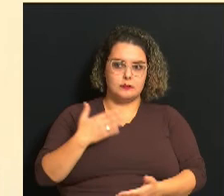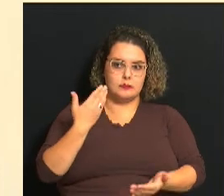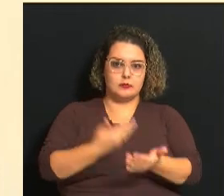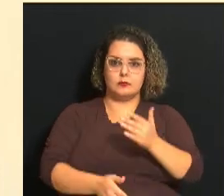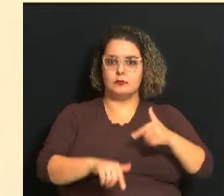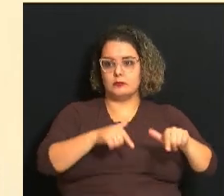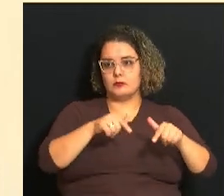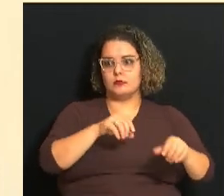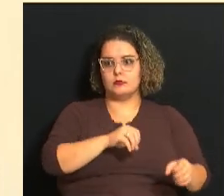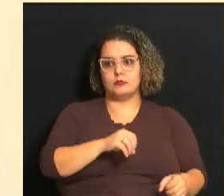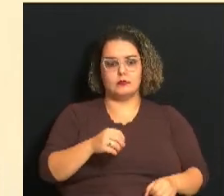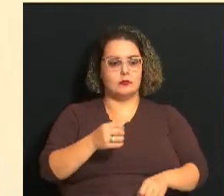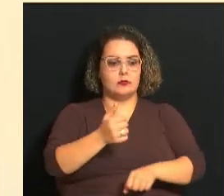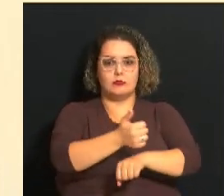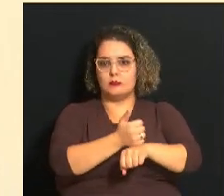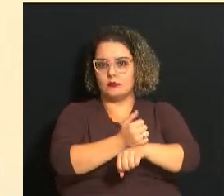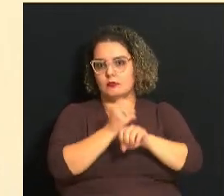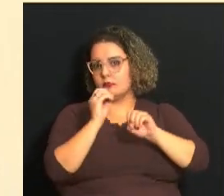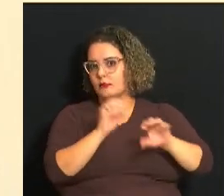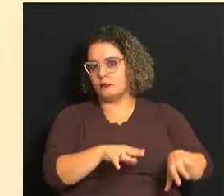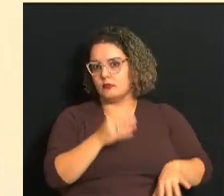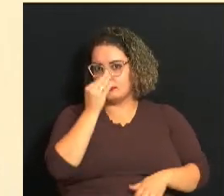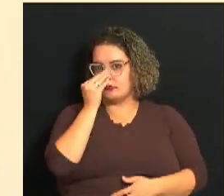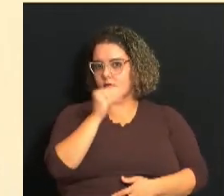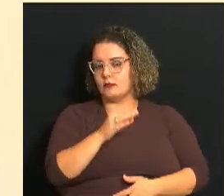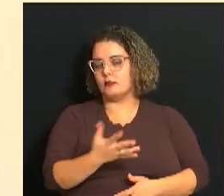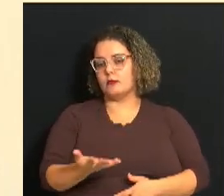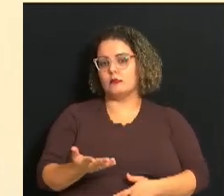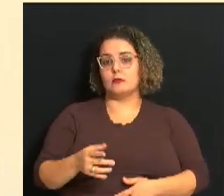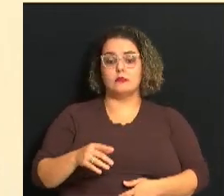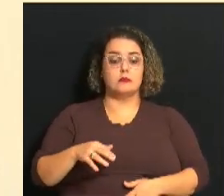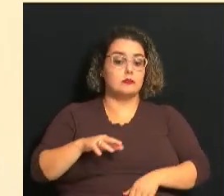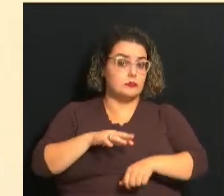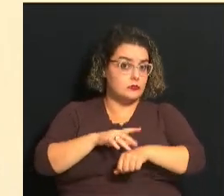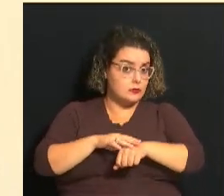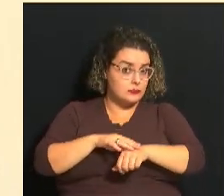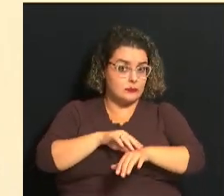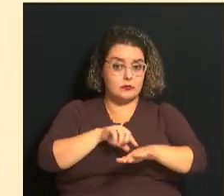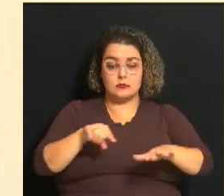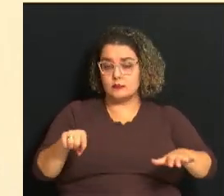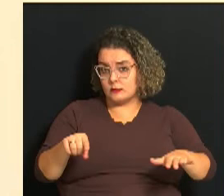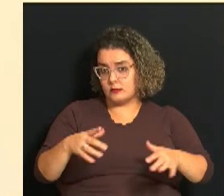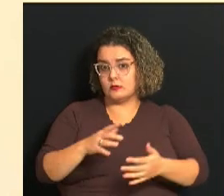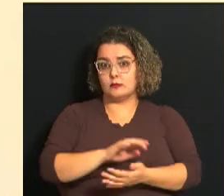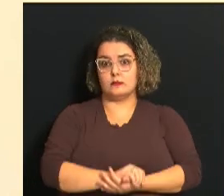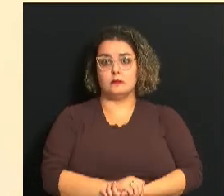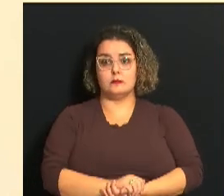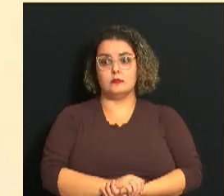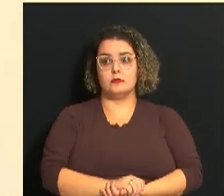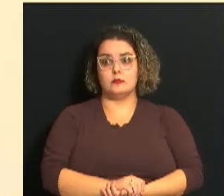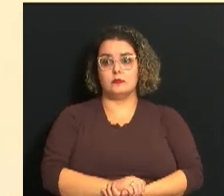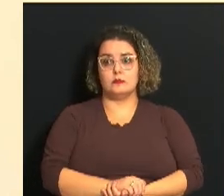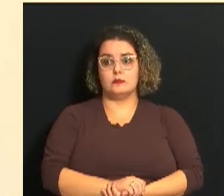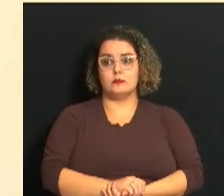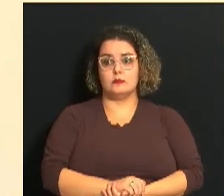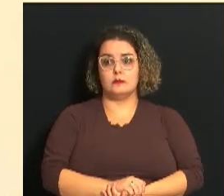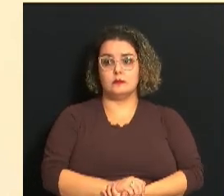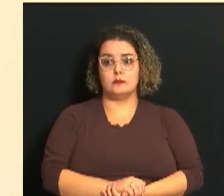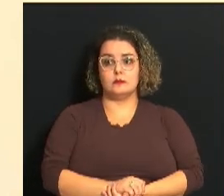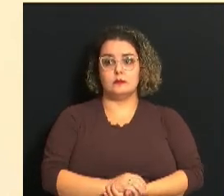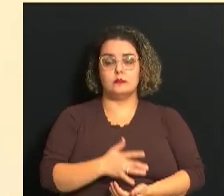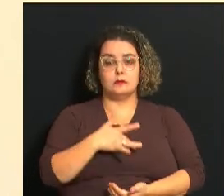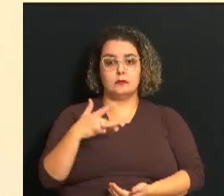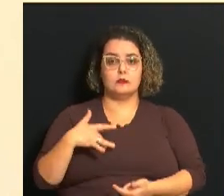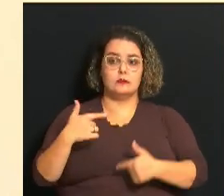mudar de setor abandonar a carreira mas as doenças os afastamentos apontam né uma degradação na saúde do